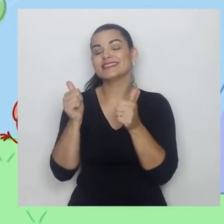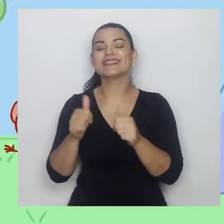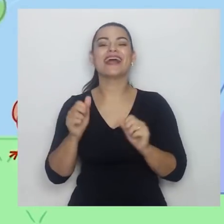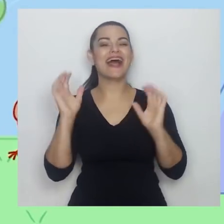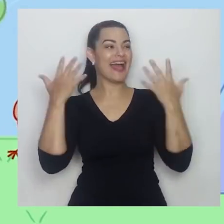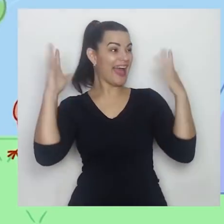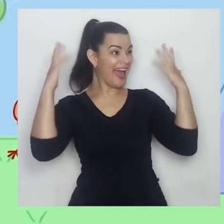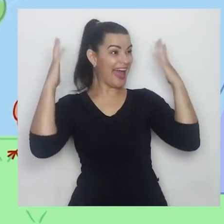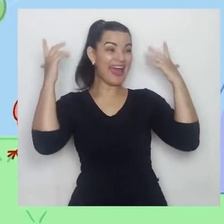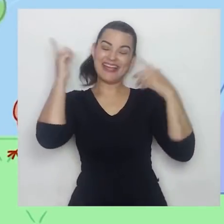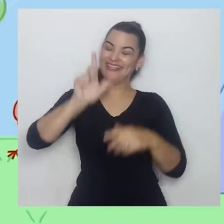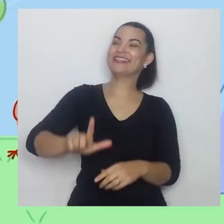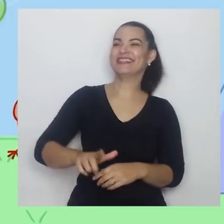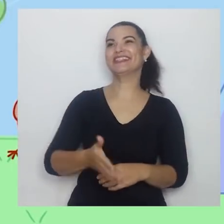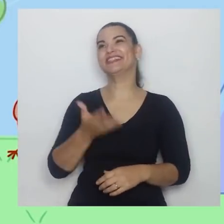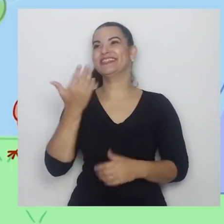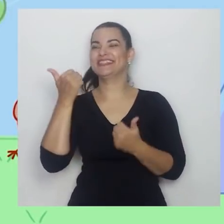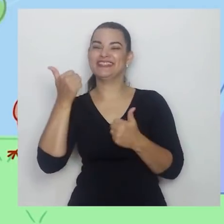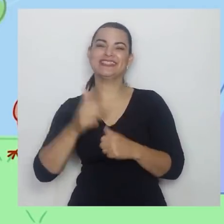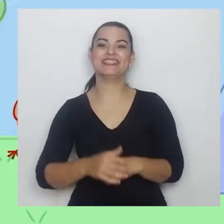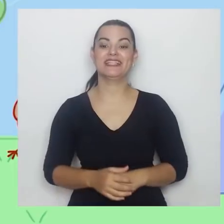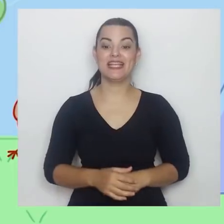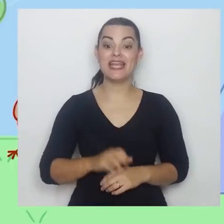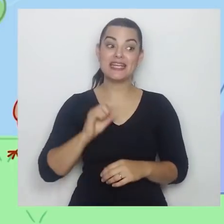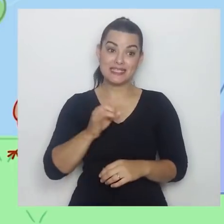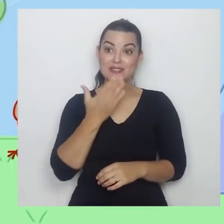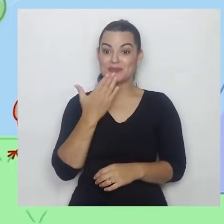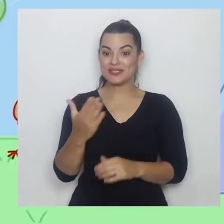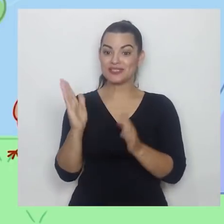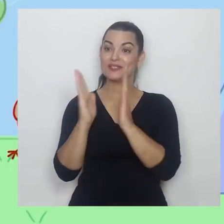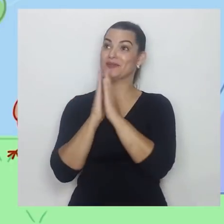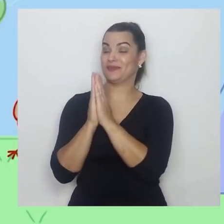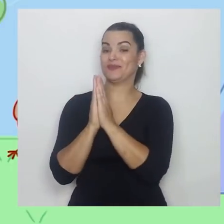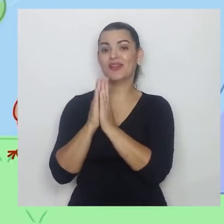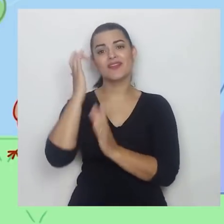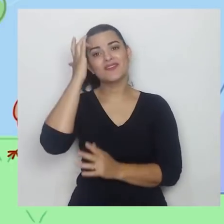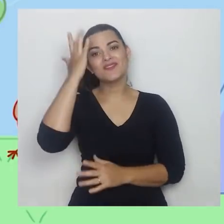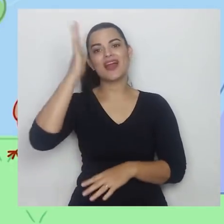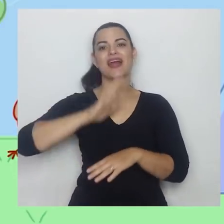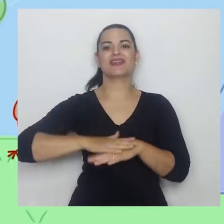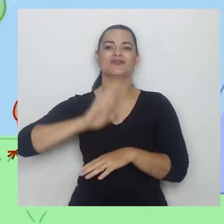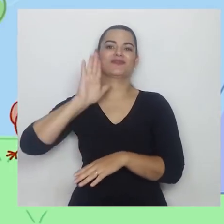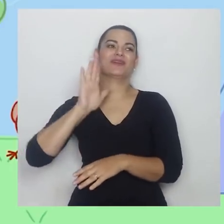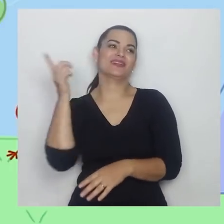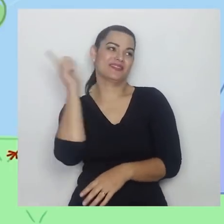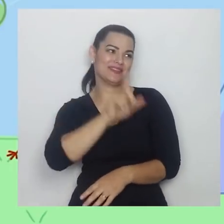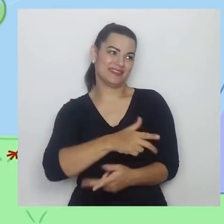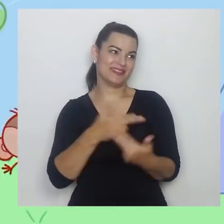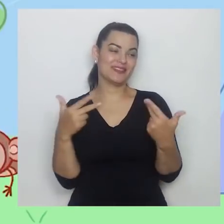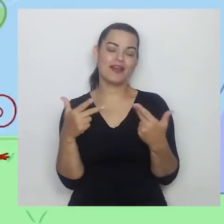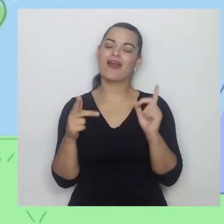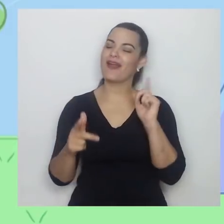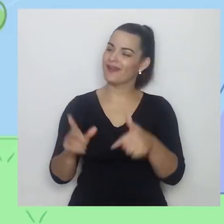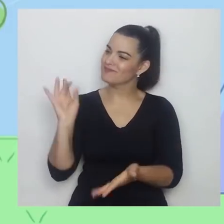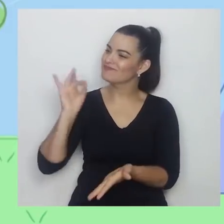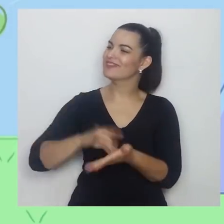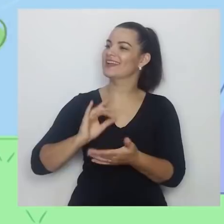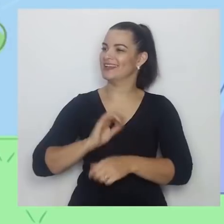Deu certo! Não, quando a gente pede por favor, fica mais fácil conseguir as coisas. É mesmo!